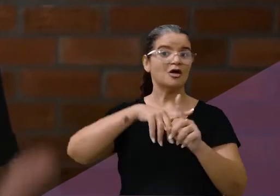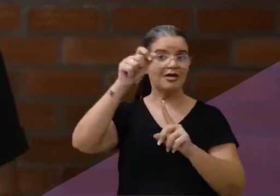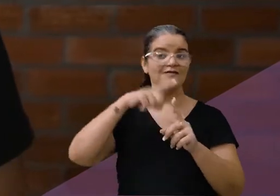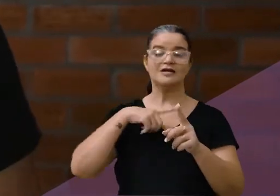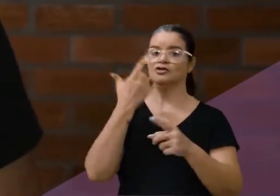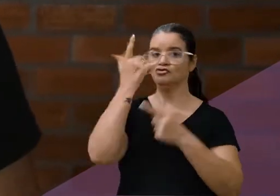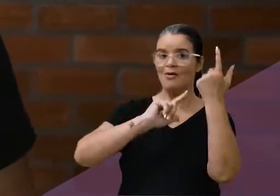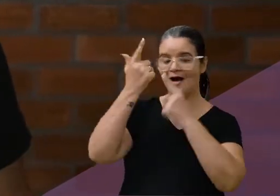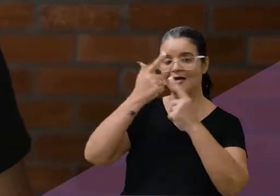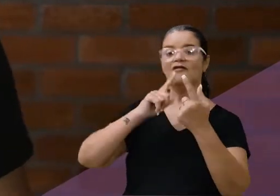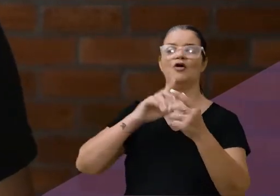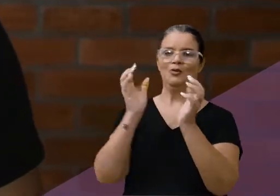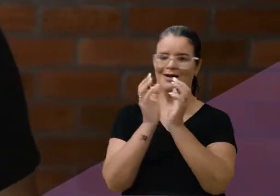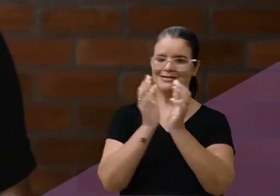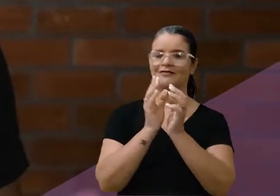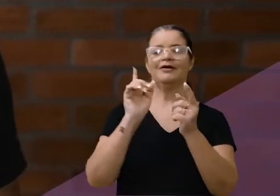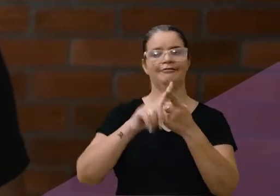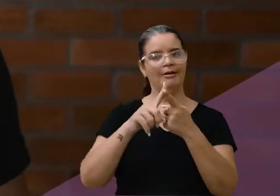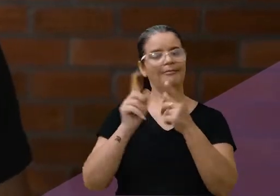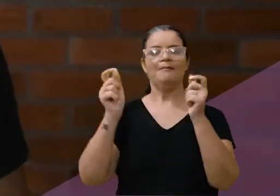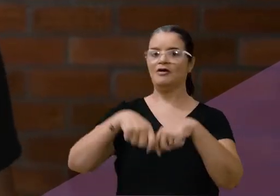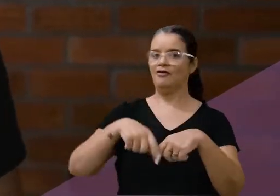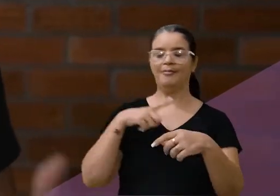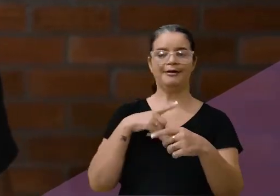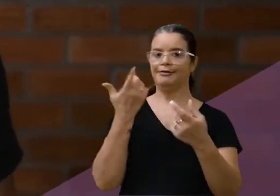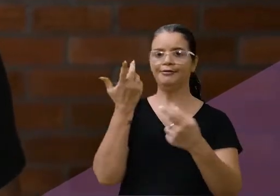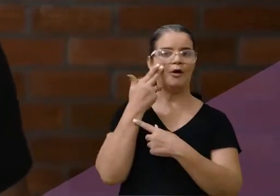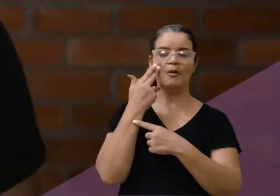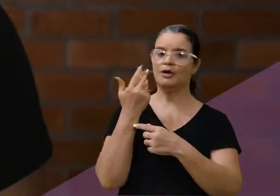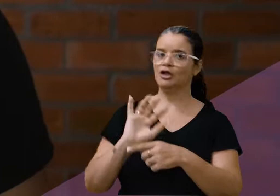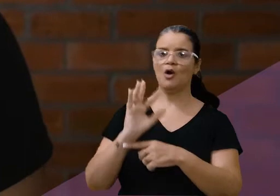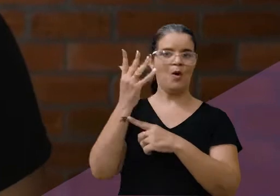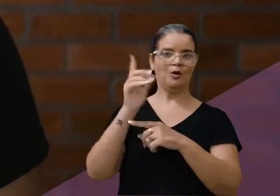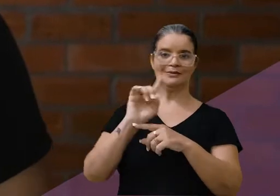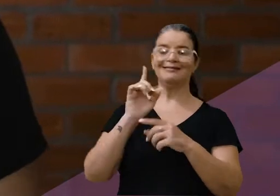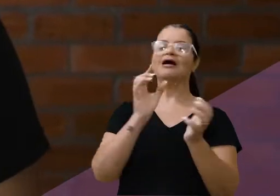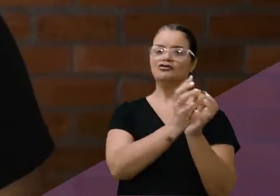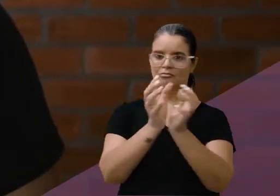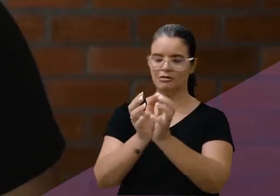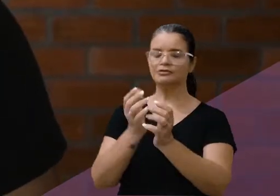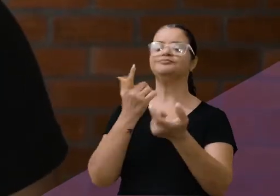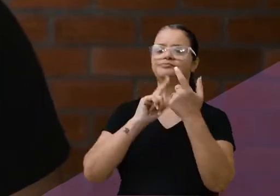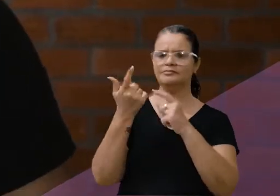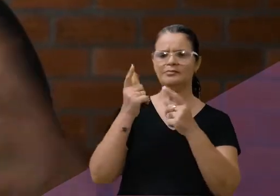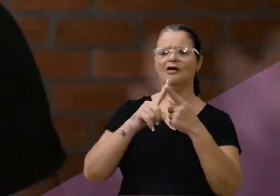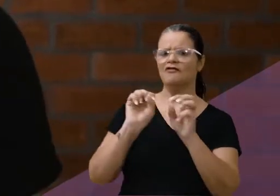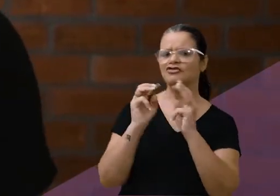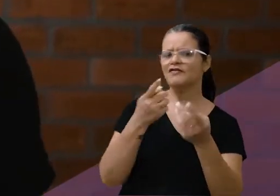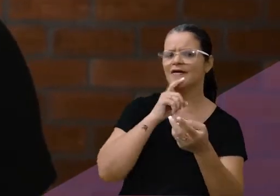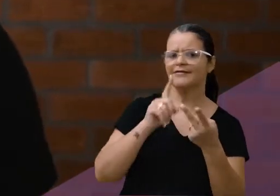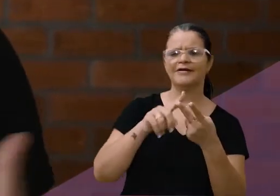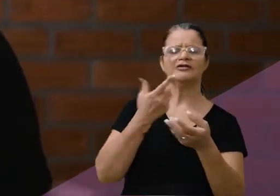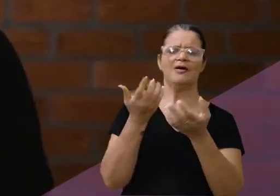elas tocam no Carnaval do Recife, que também provavelmente não tocariam normalmente. Elas tocam no Festival de Inverno, ganham